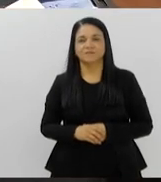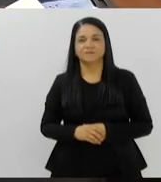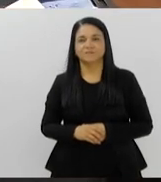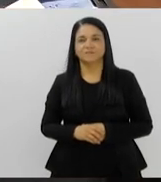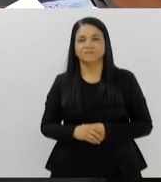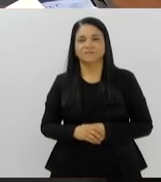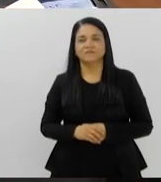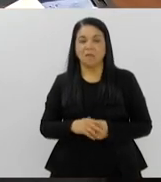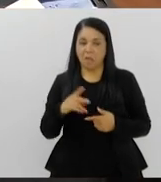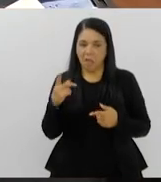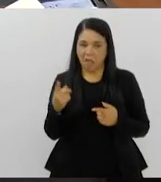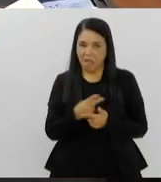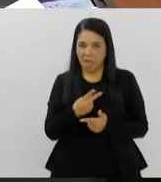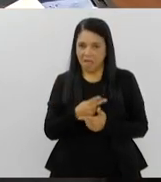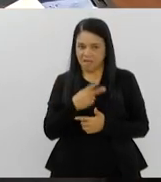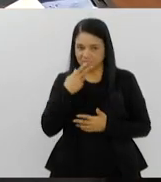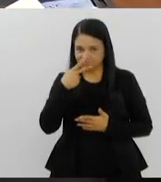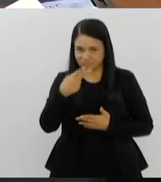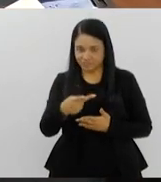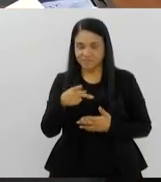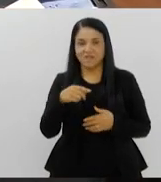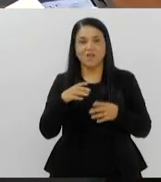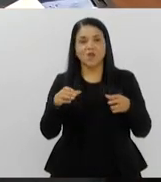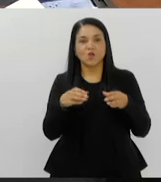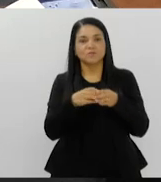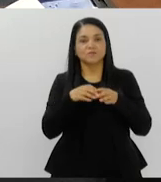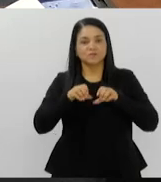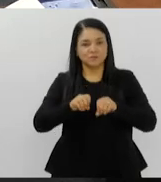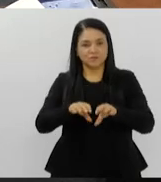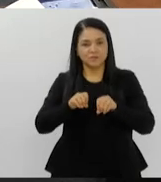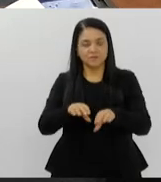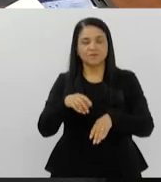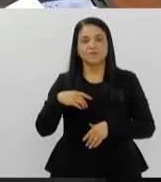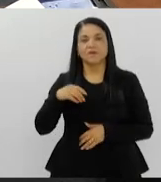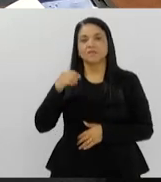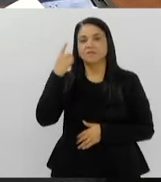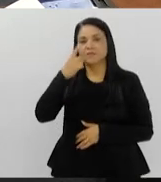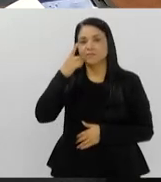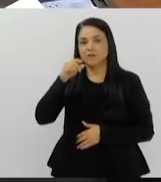Até errei. Pela Comissão de Educação, deputada Alain Lopes.